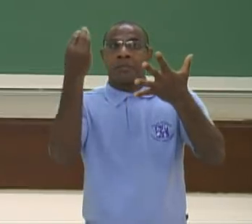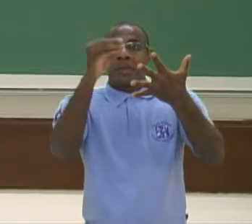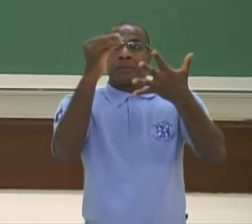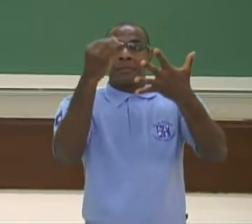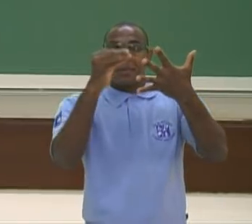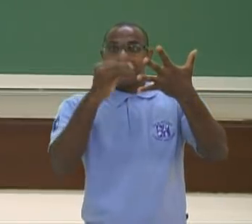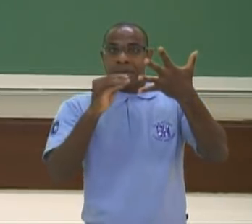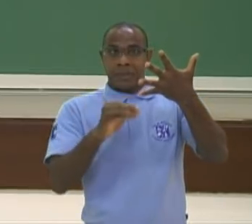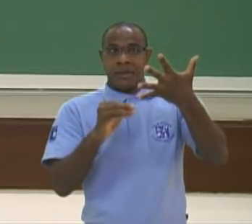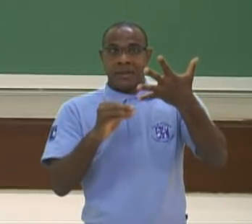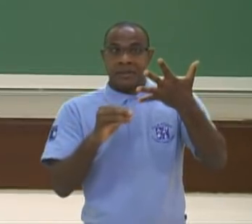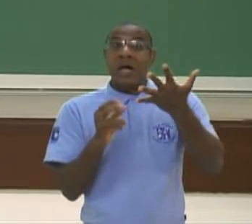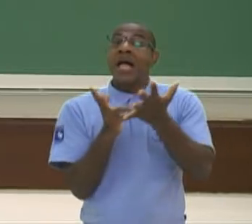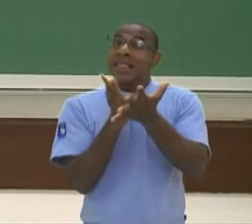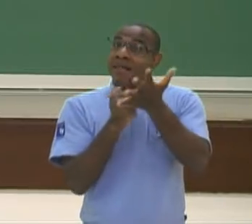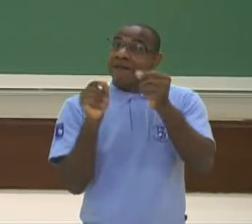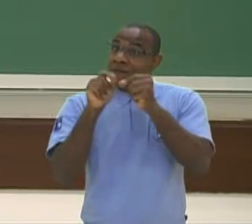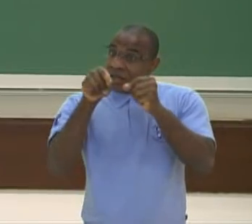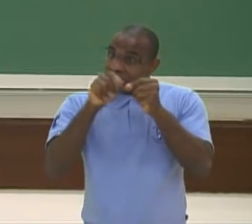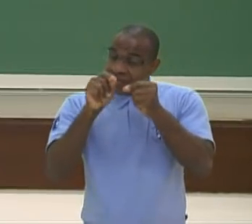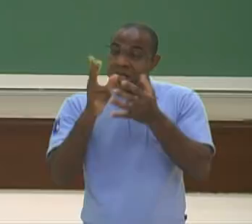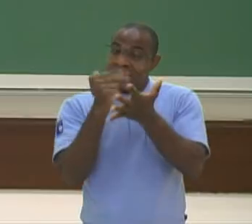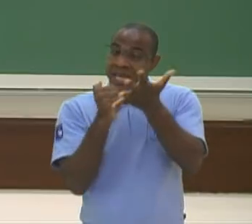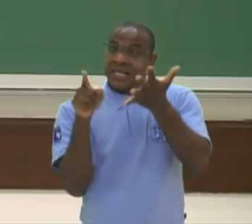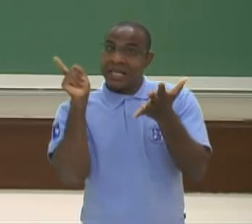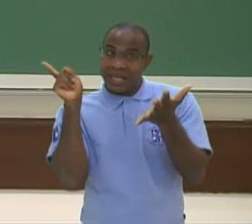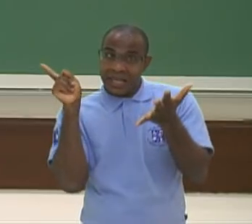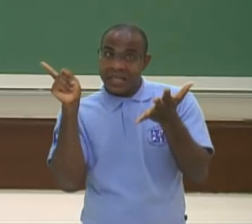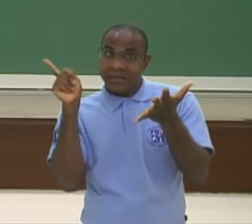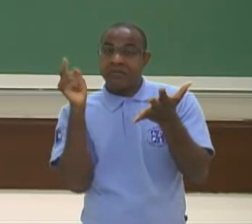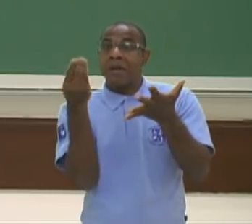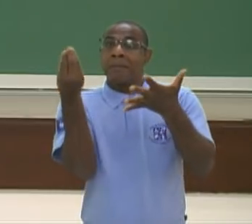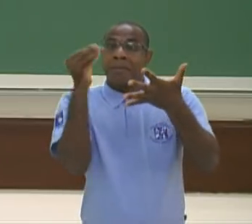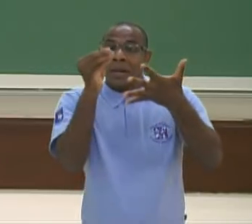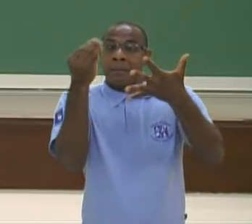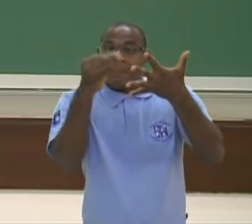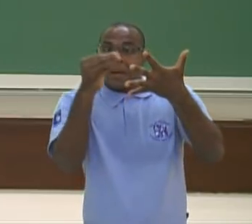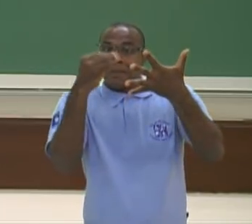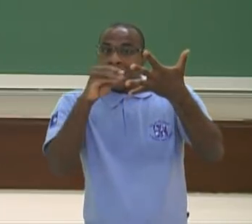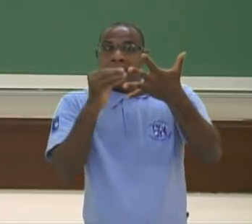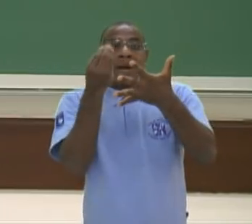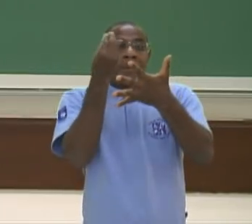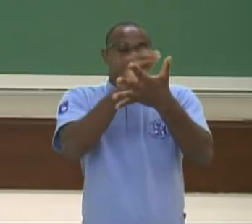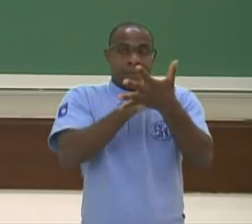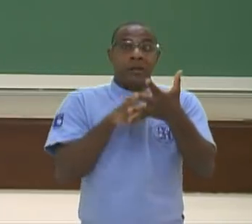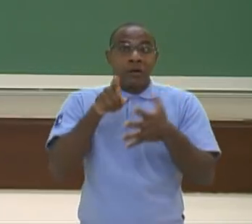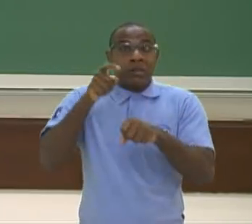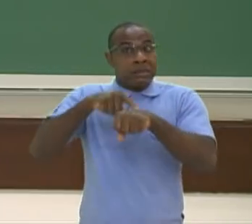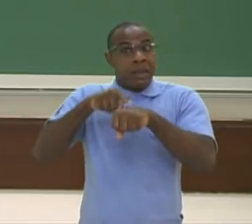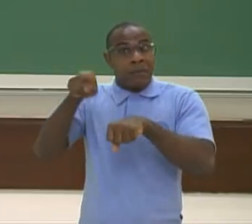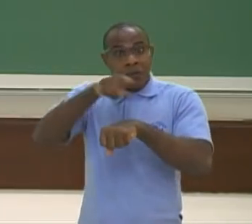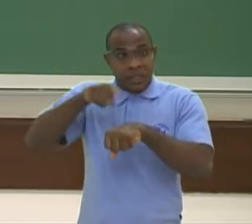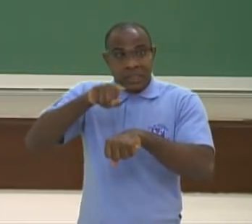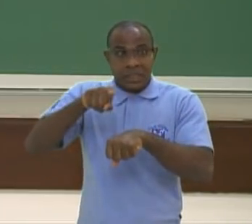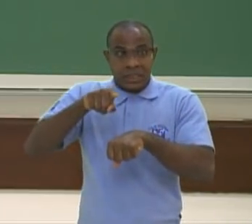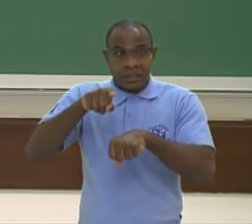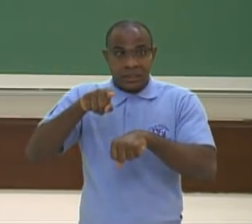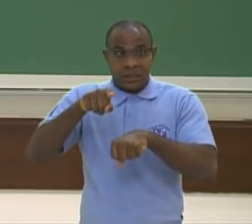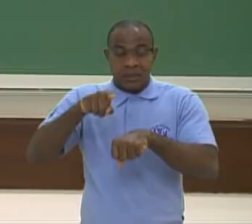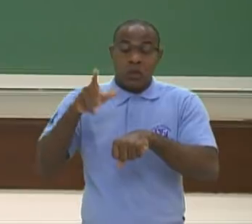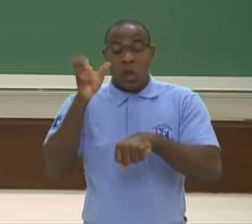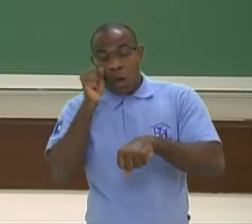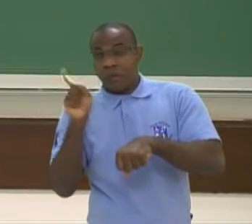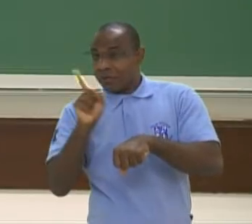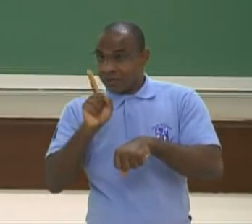preciso que você tenha isso aqui no caderno para que você acompanhe o que eu vou estar falando. Então eu vou te dar um tempo razoável, não dorme aí,